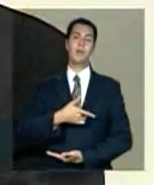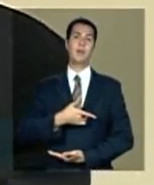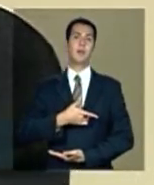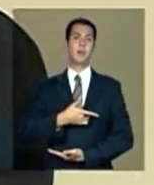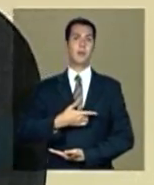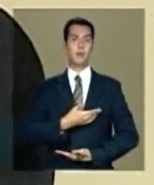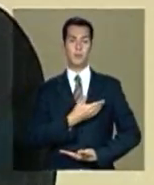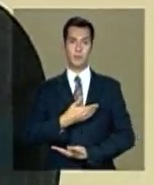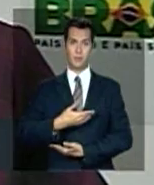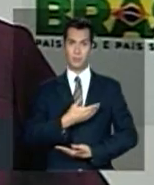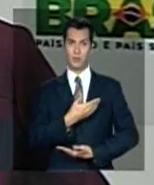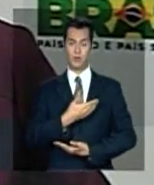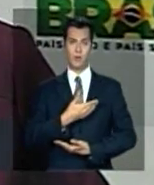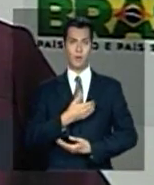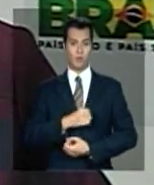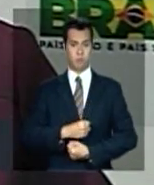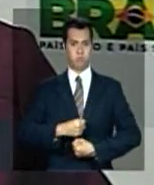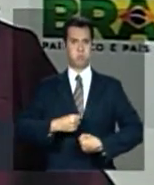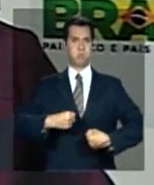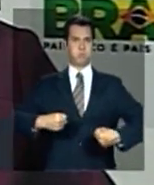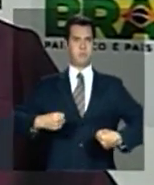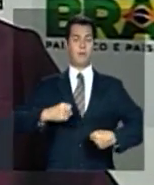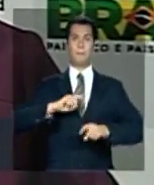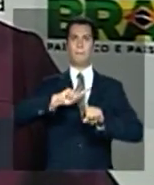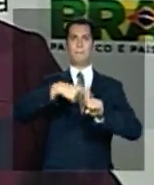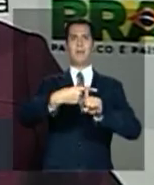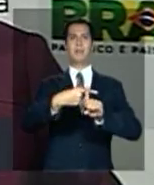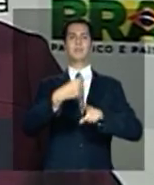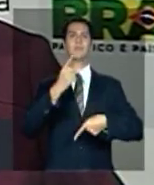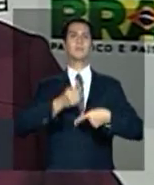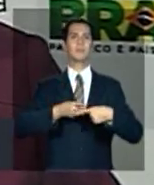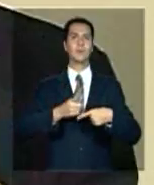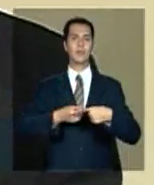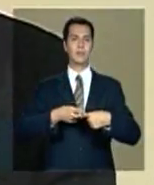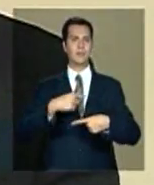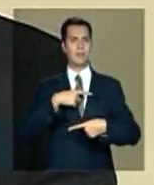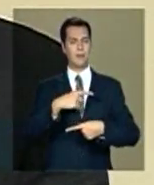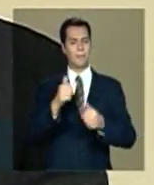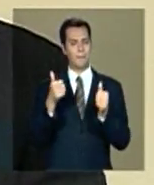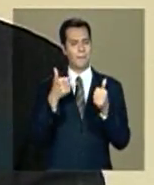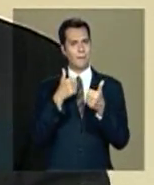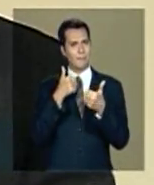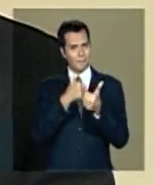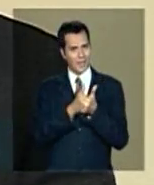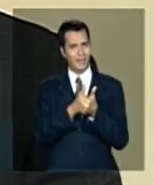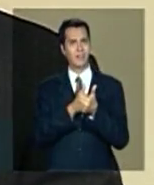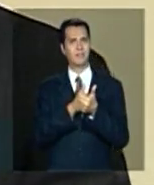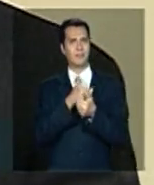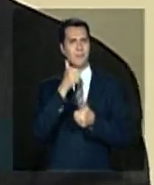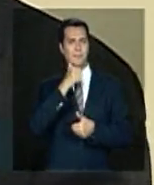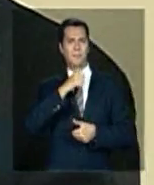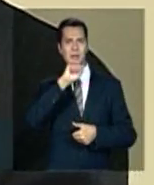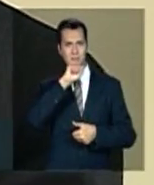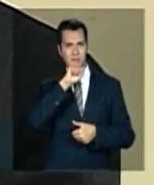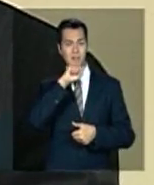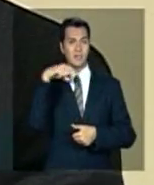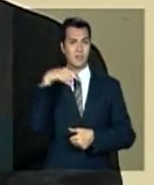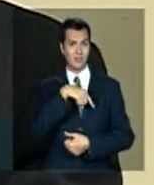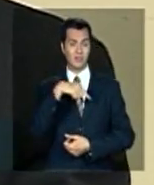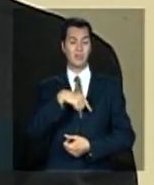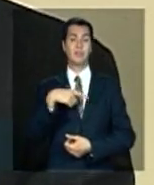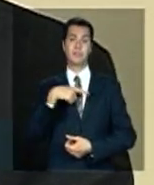a energia que o bebê gastaria para esquentar o corpo no método Canguru não gasta energia em